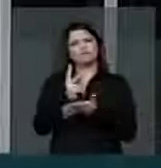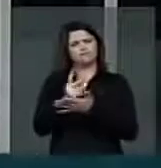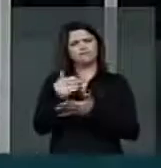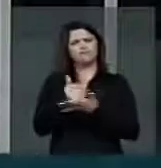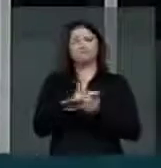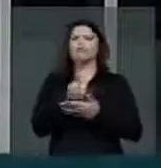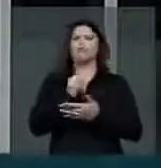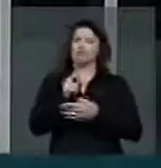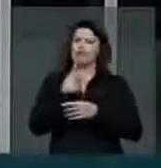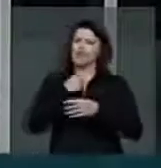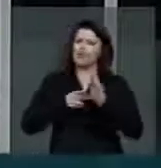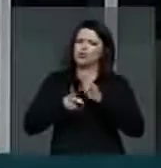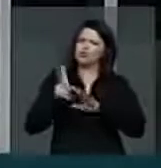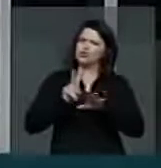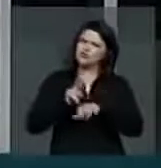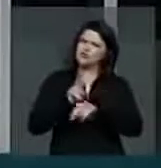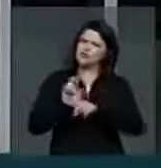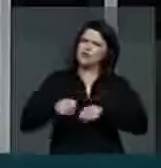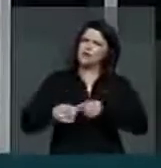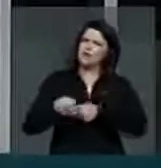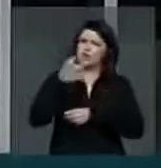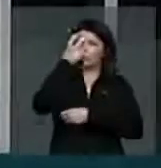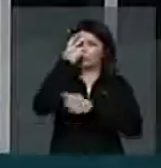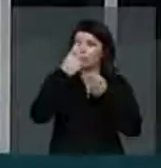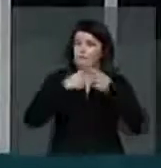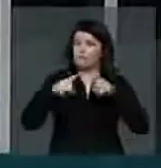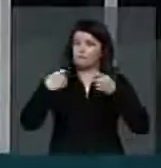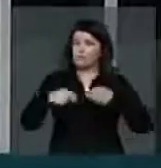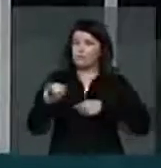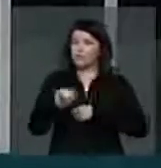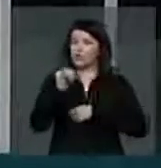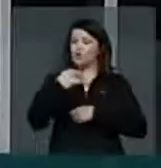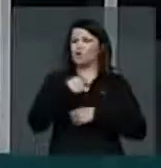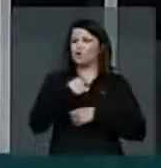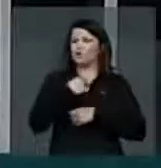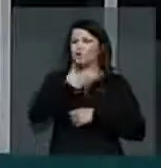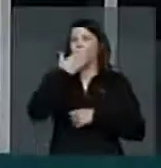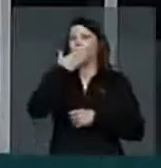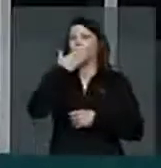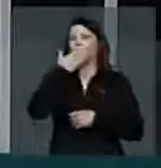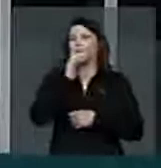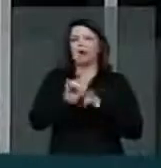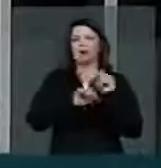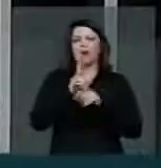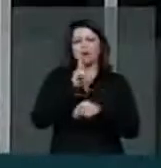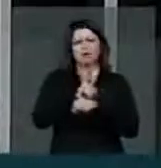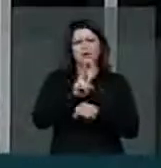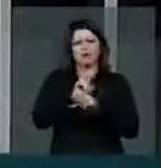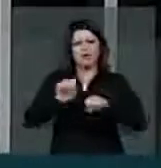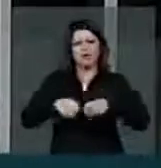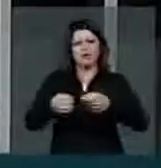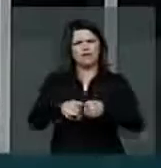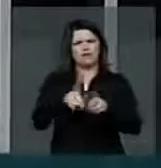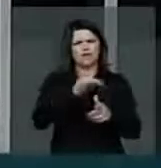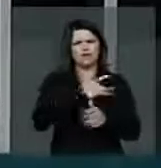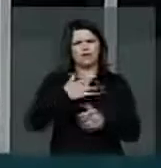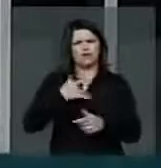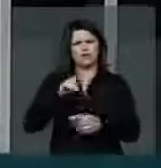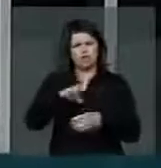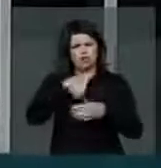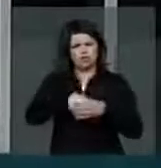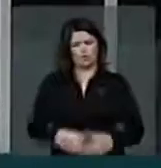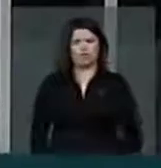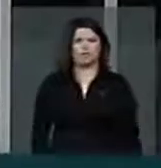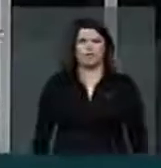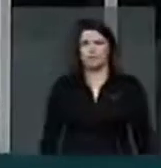E vou continuar defendendo a cultura. Mas preciso, não posso me furtar de defender a saúde, que é o meu